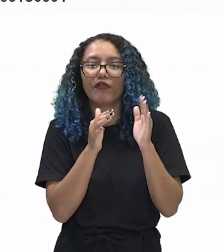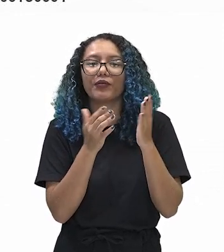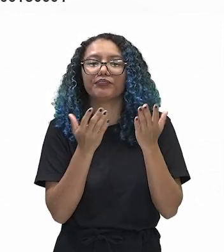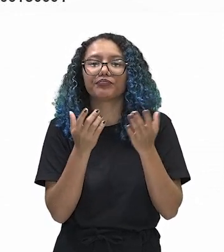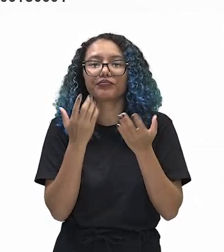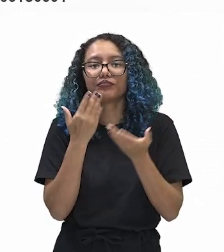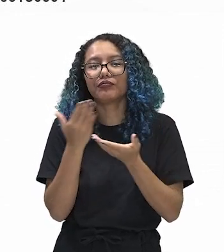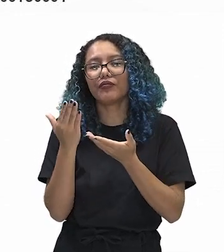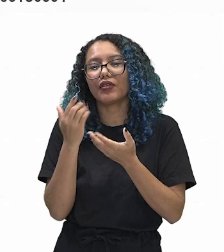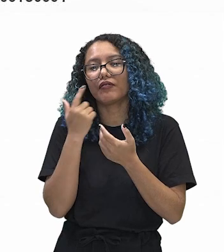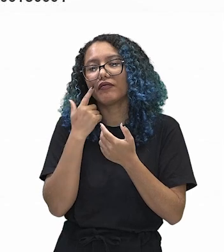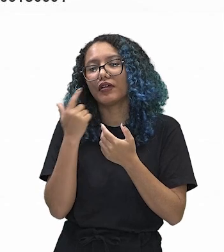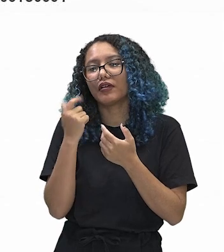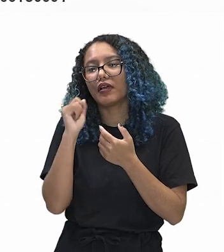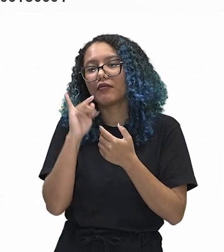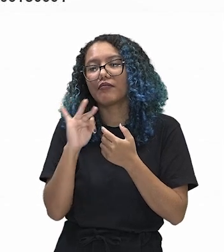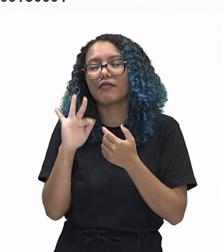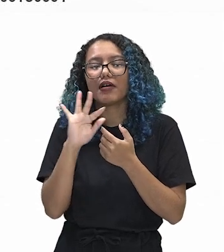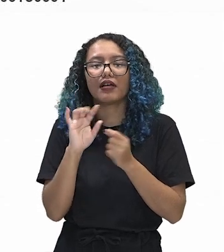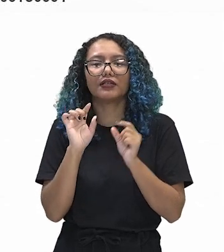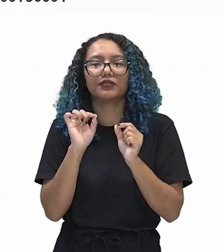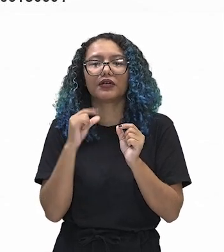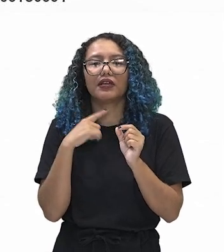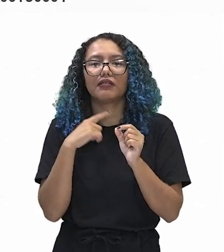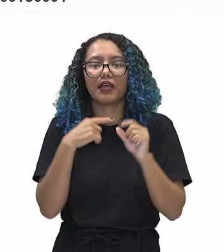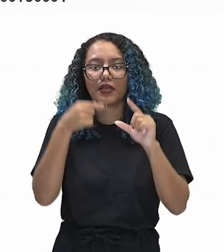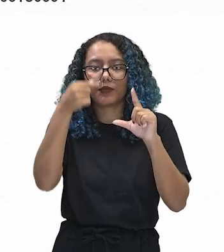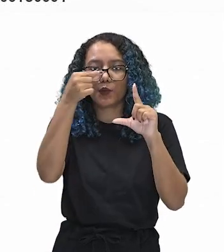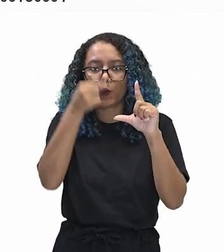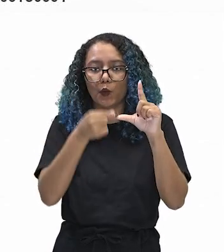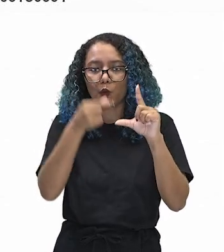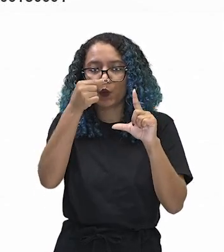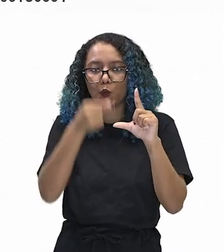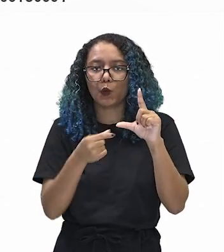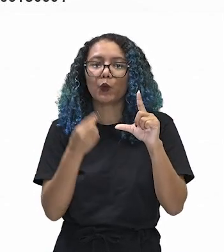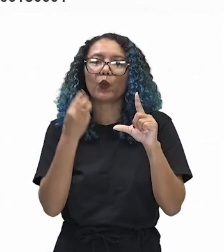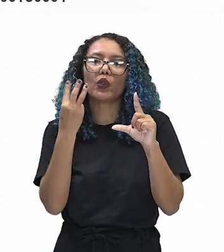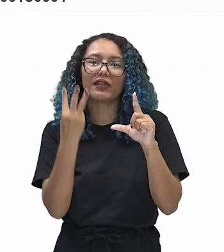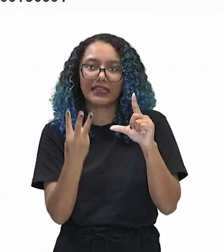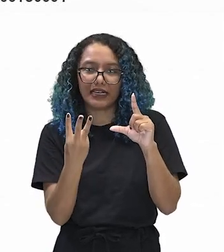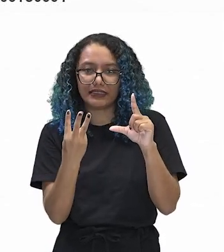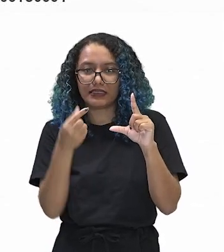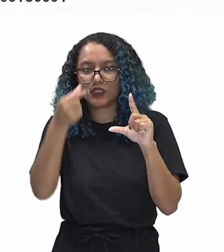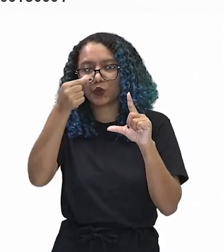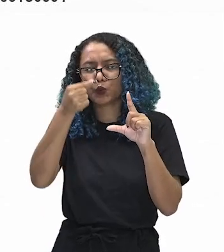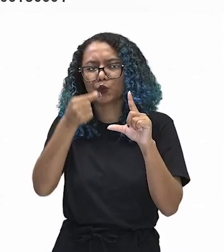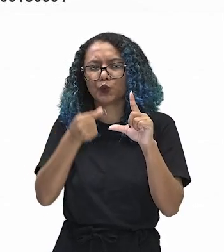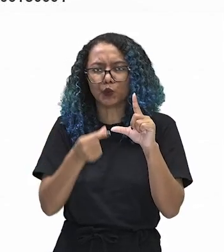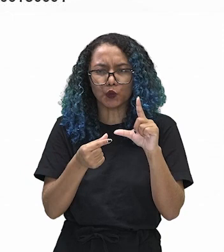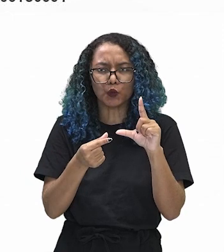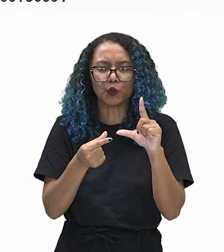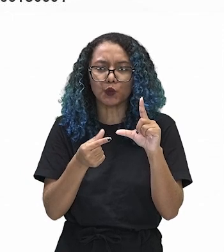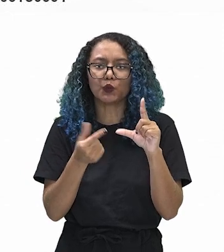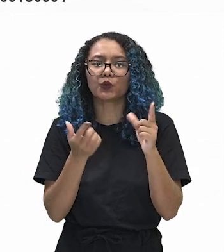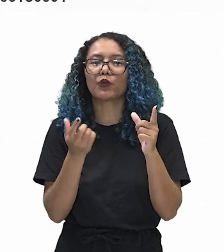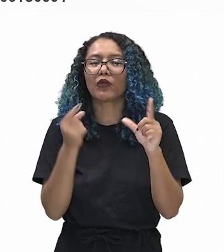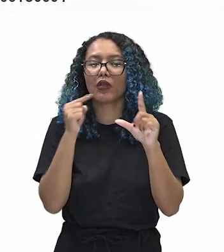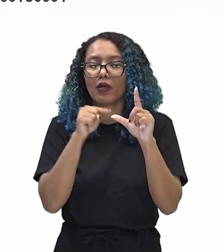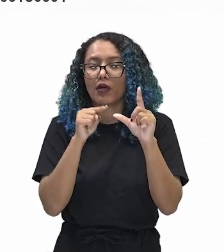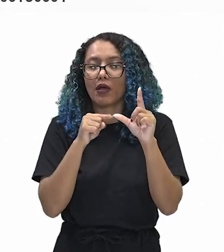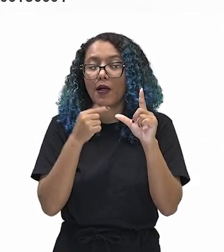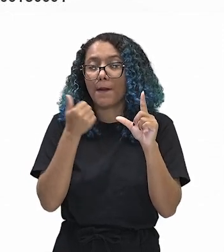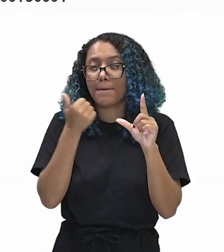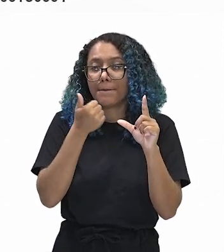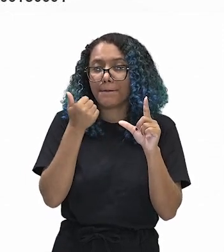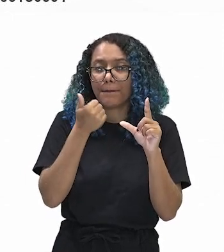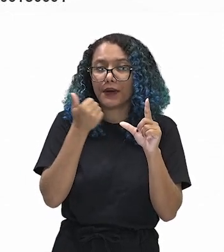aí no esquema, ela é formada por 3 camadas muito finas. Uma delas é resistiva, A